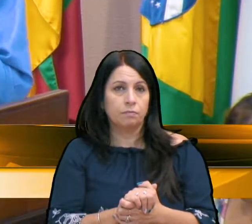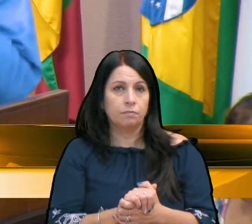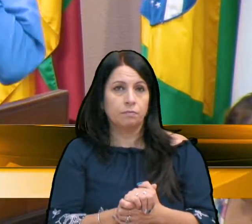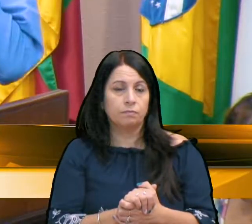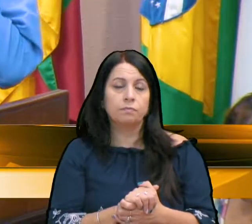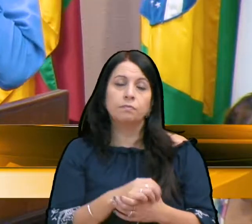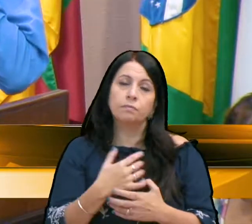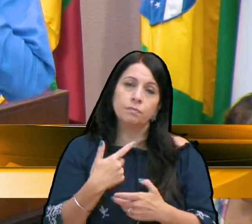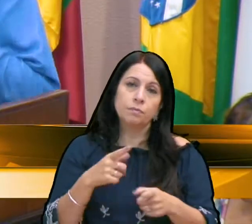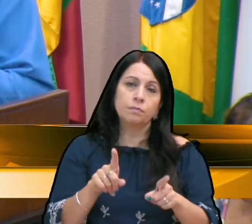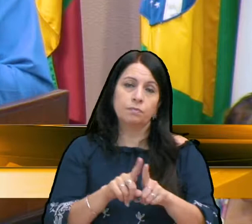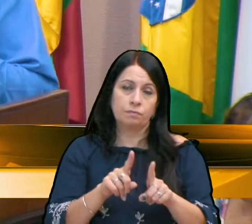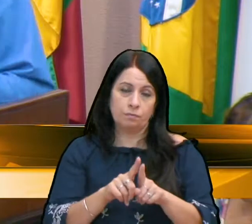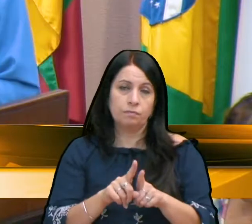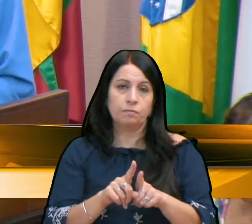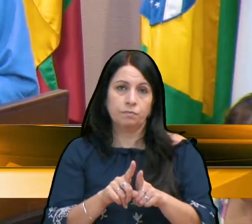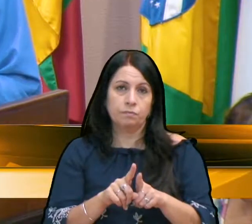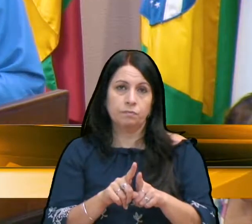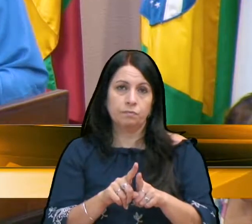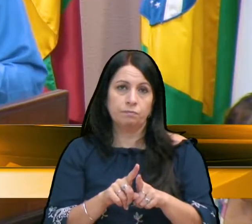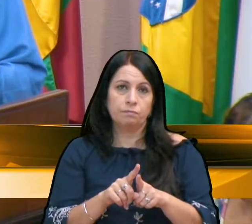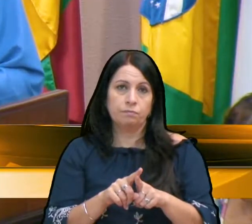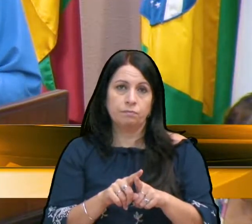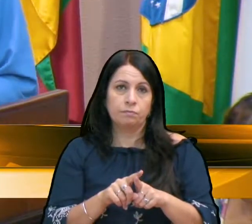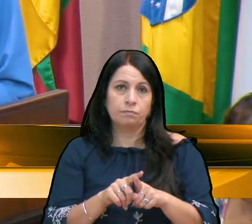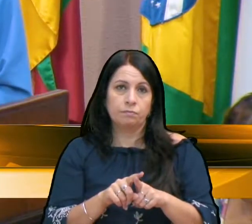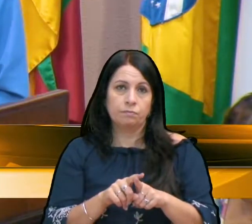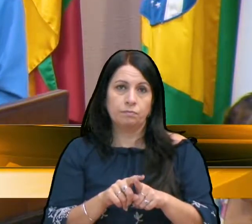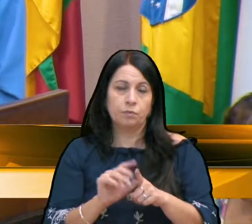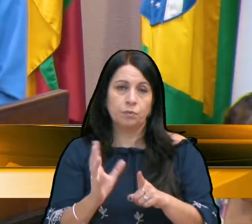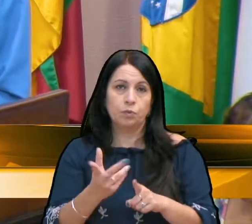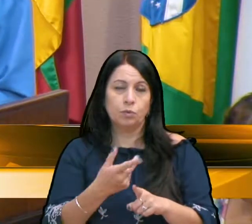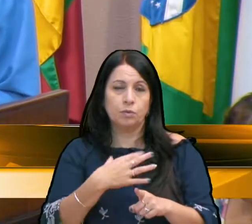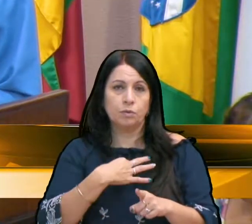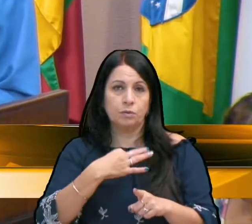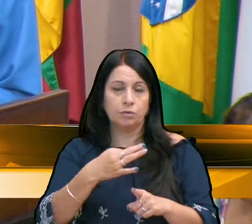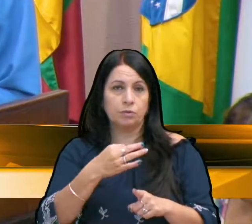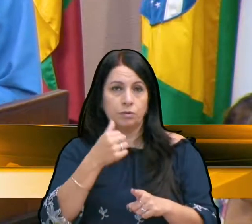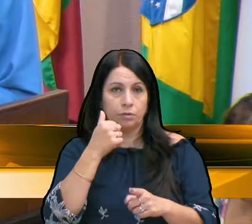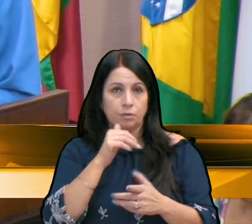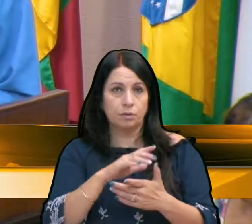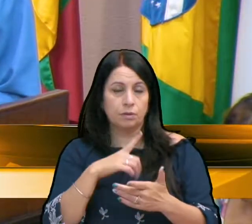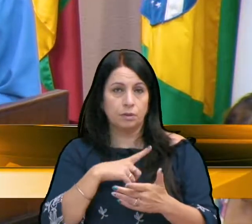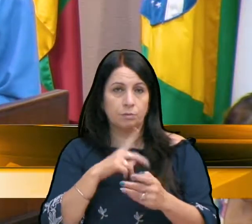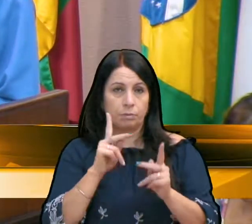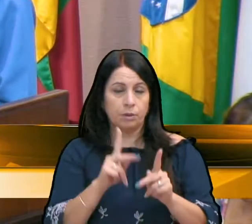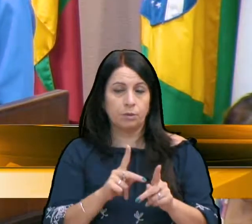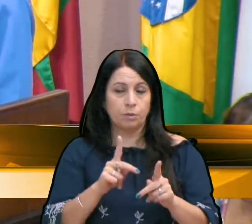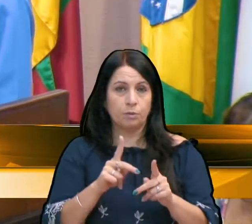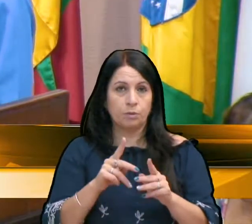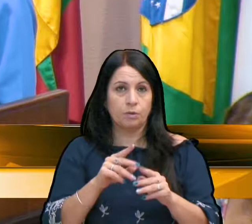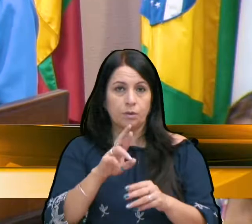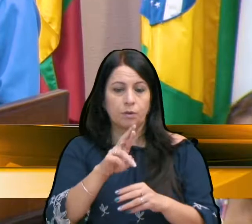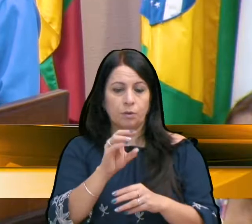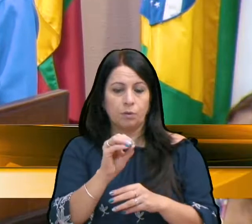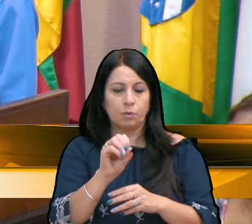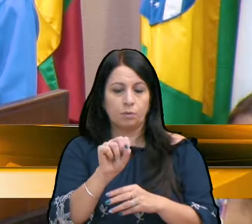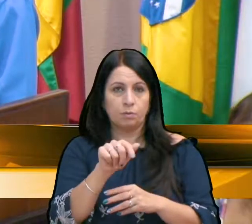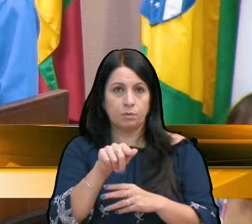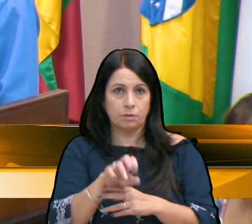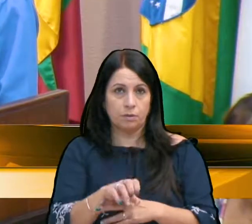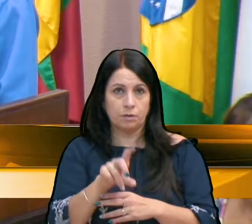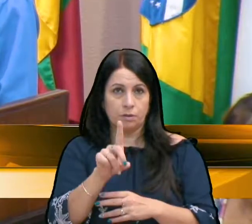também no meio dessa, todas essas candidatas, temos uma conterrânea, a Rosane